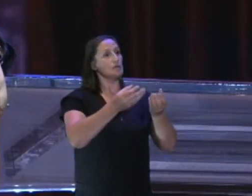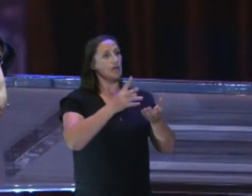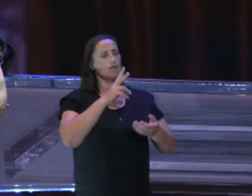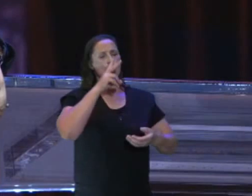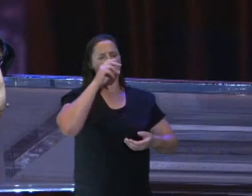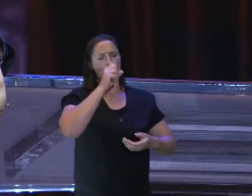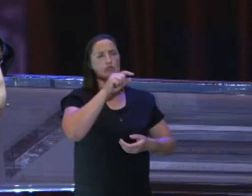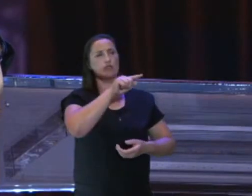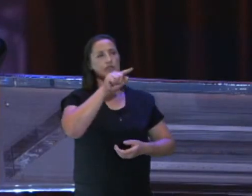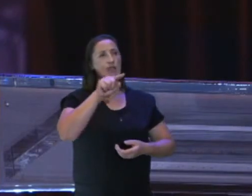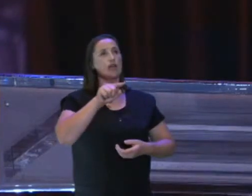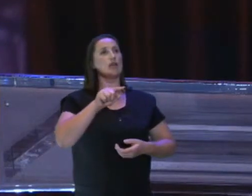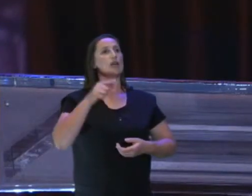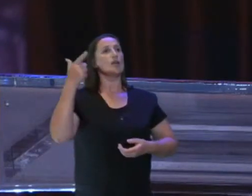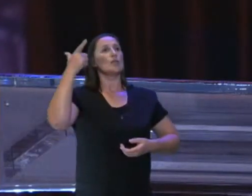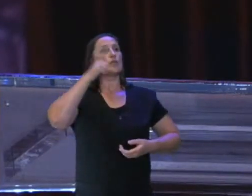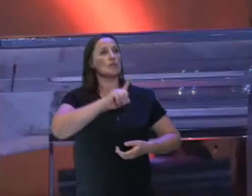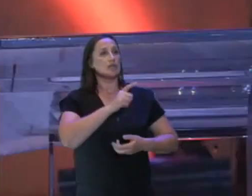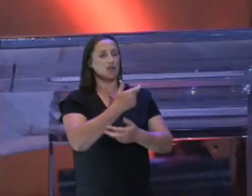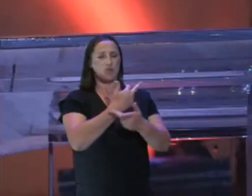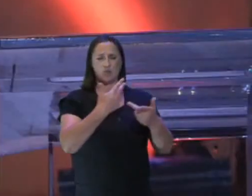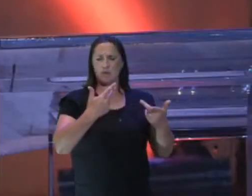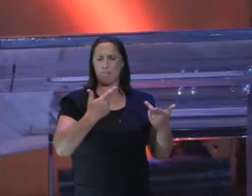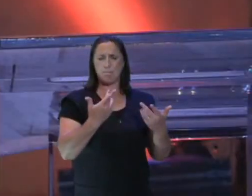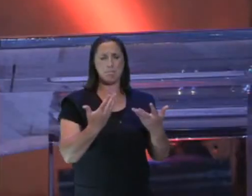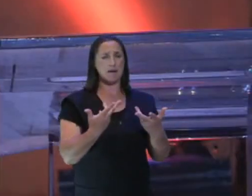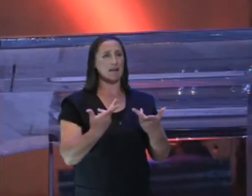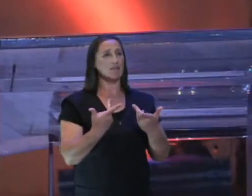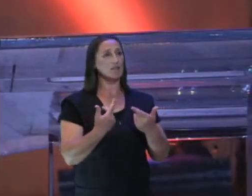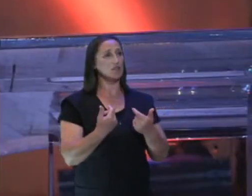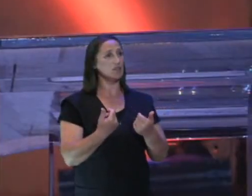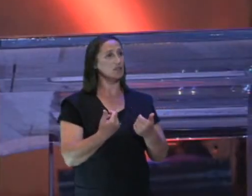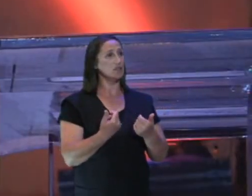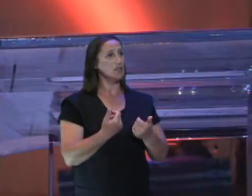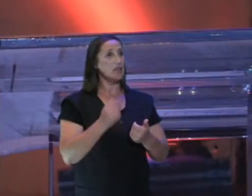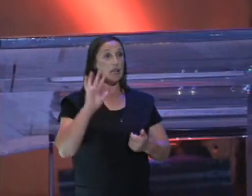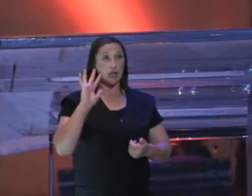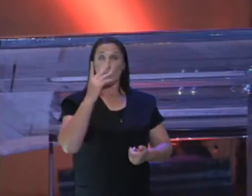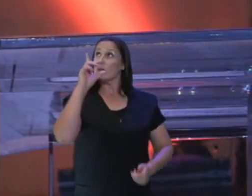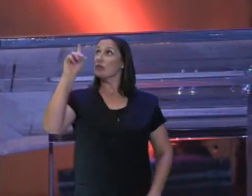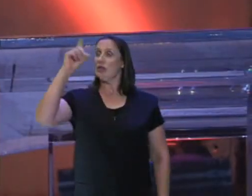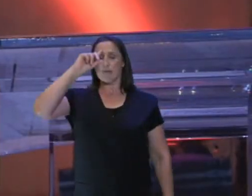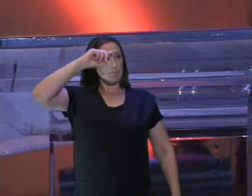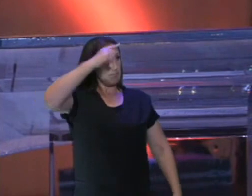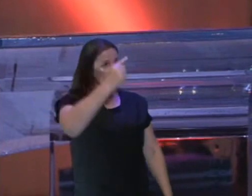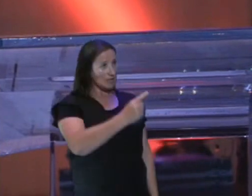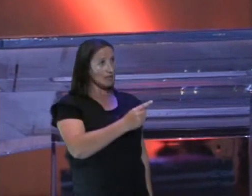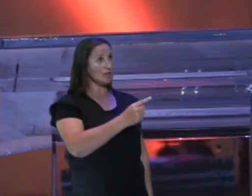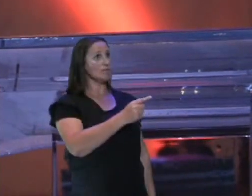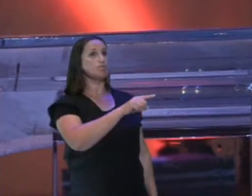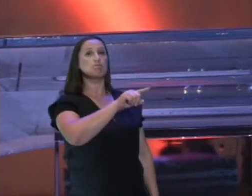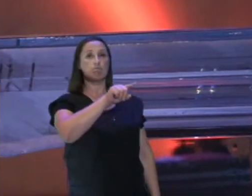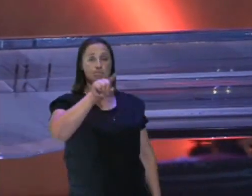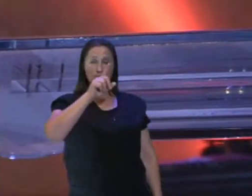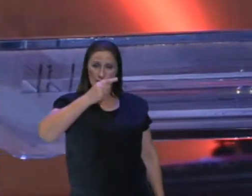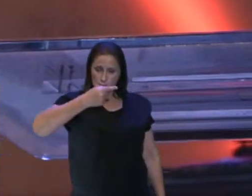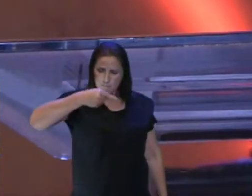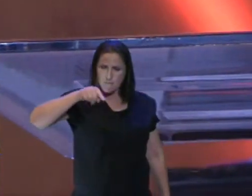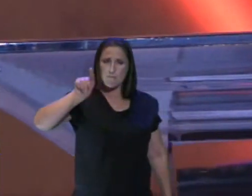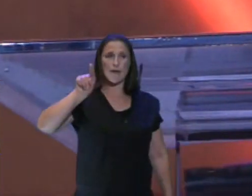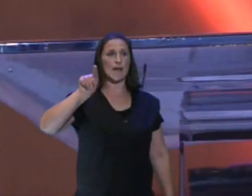extraordinárias. E quando o Senhor diz assim, olha, pode sair da caverna, o que é que você está fazendo aí, nesse teu